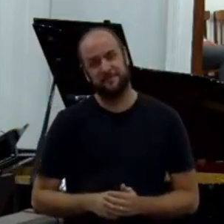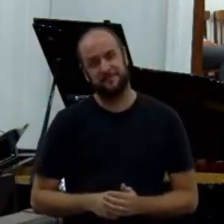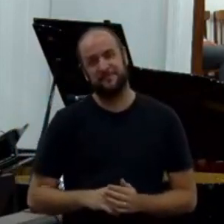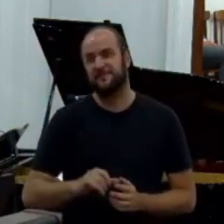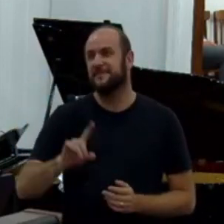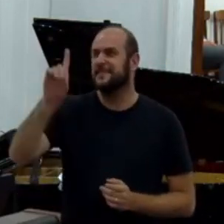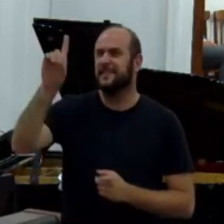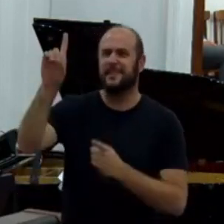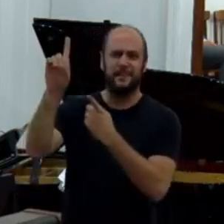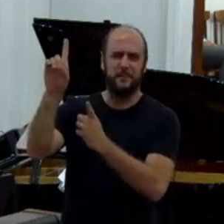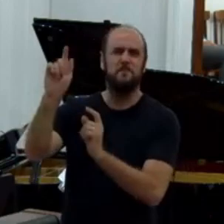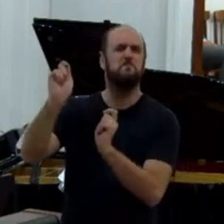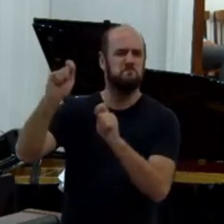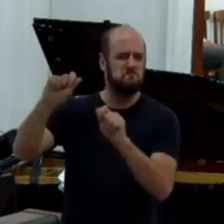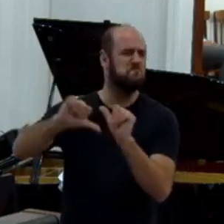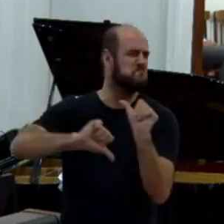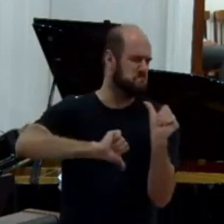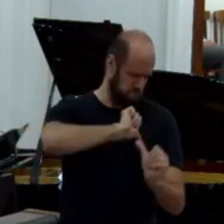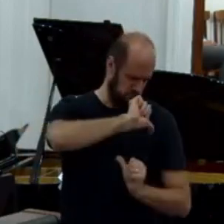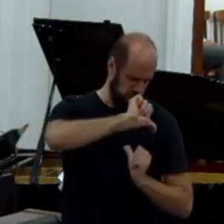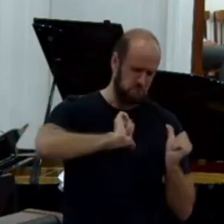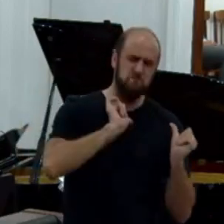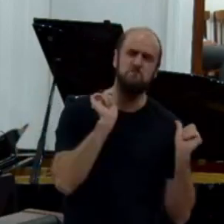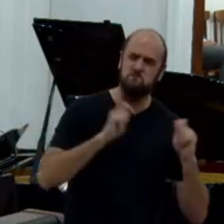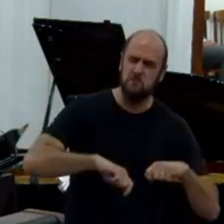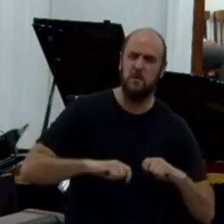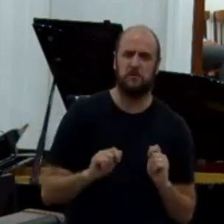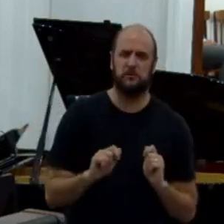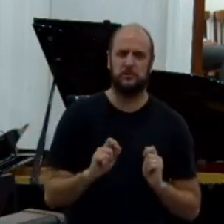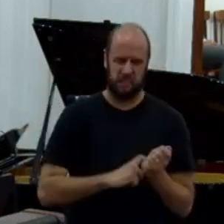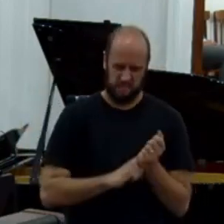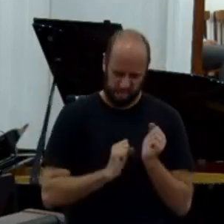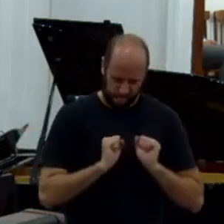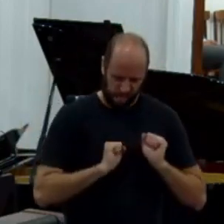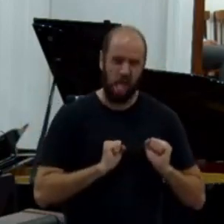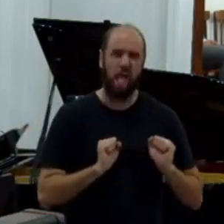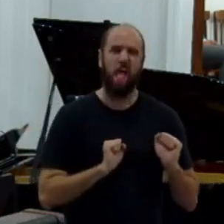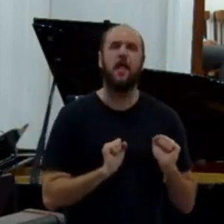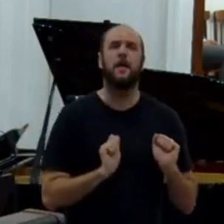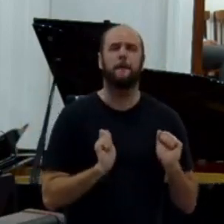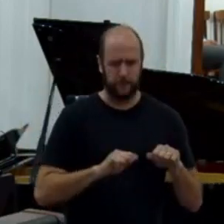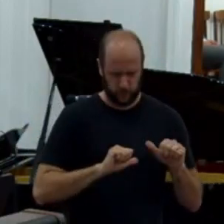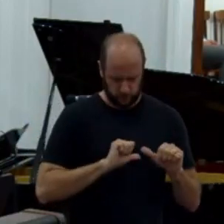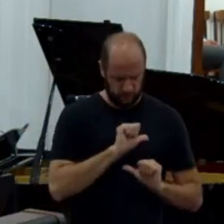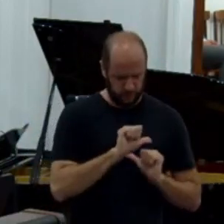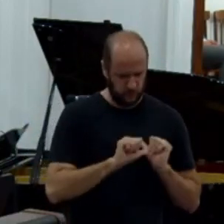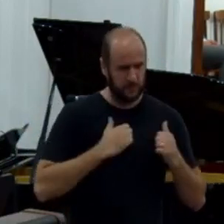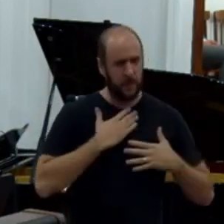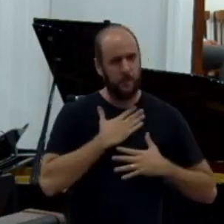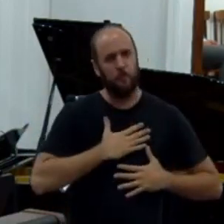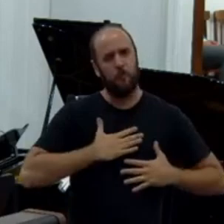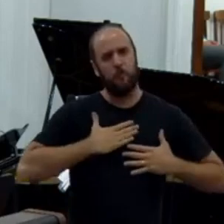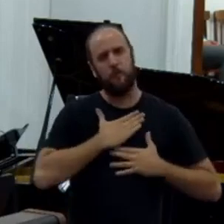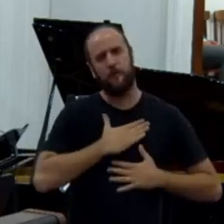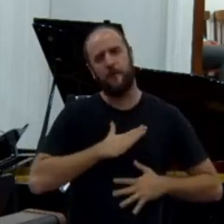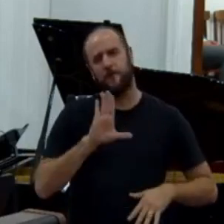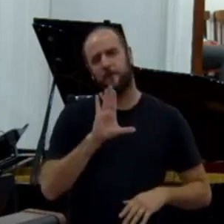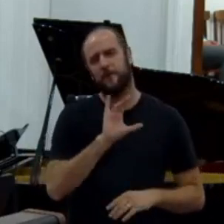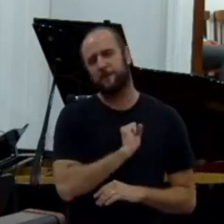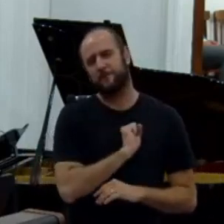Existe um Deus que pode transformar o seu coração irado, iracundo, em um coração doce, cheio de amor.